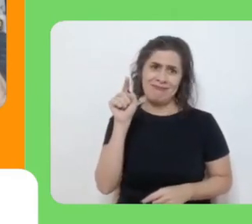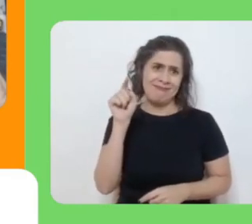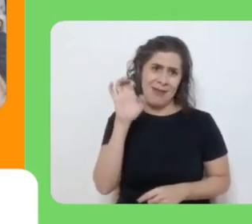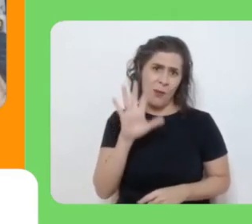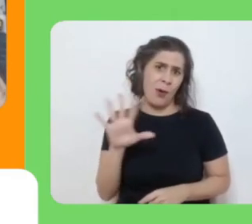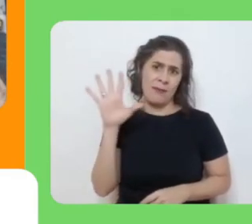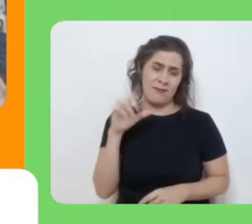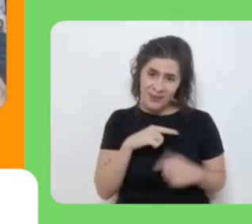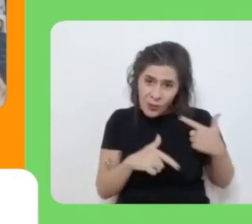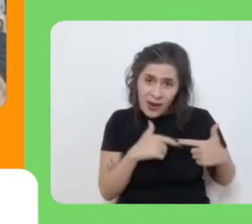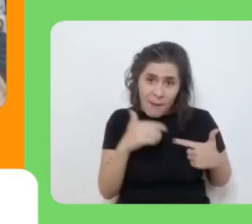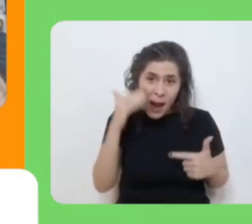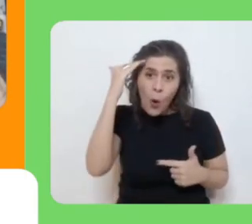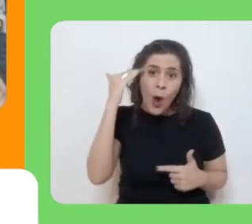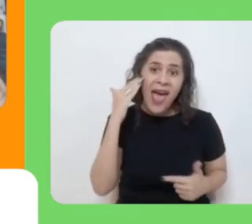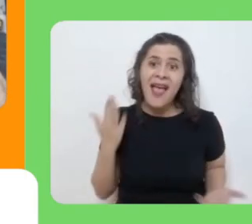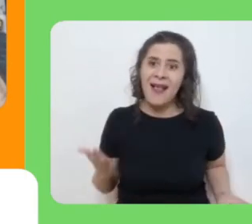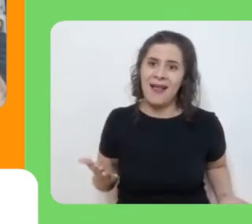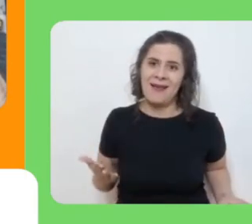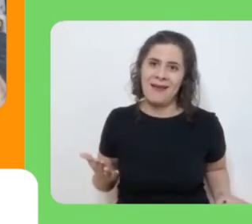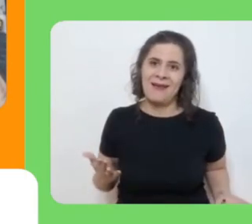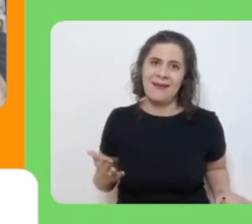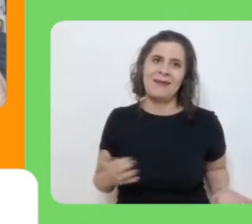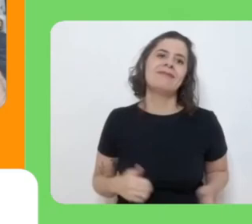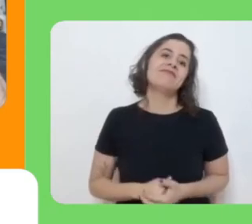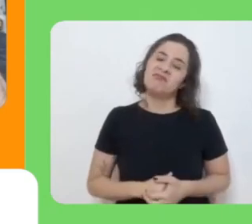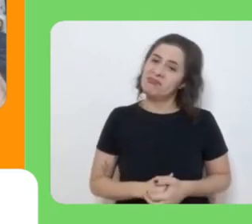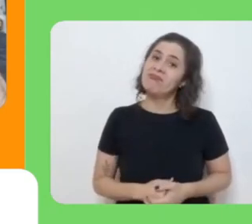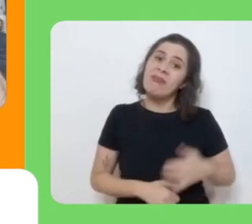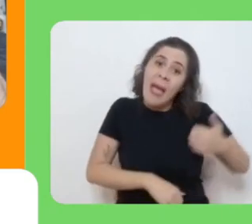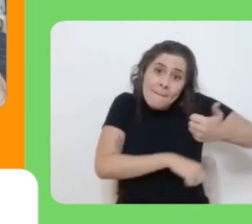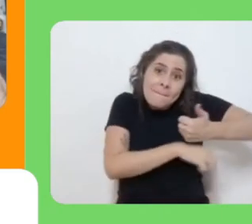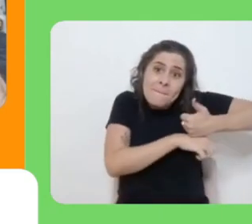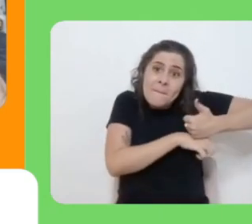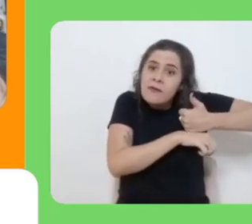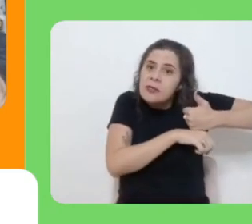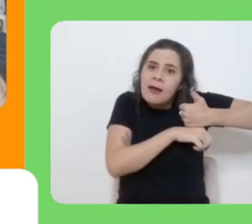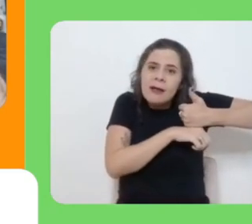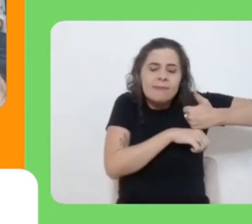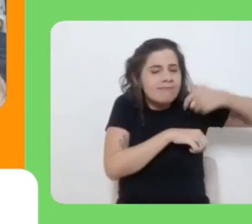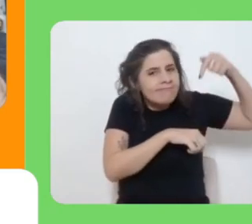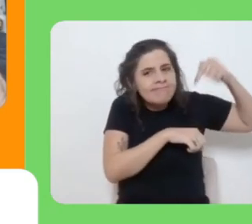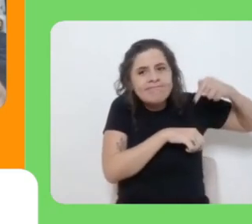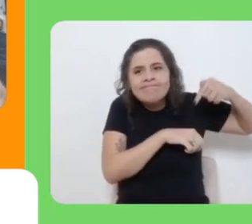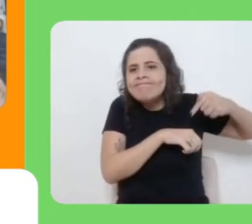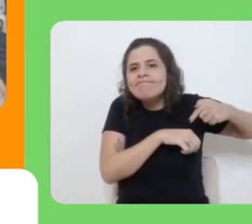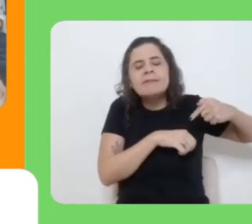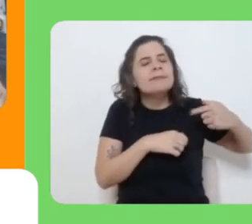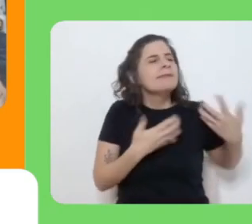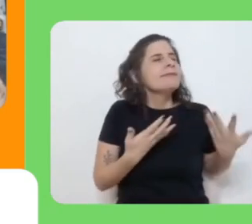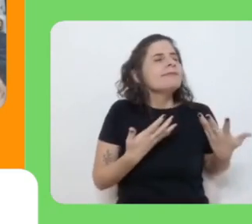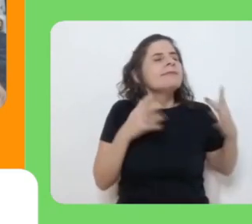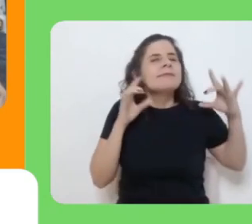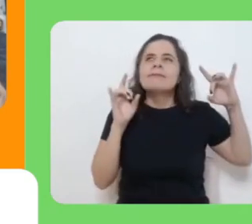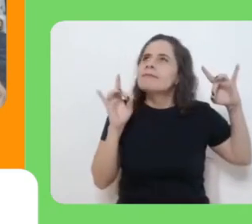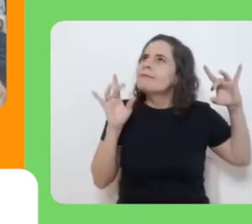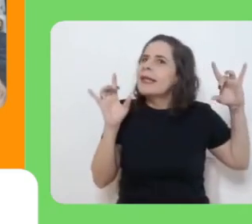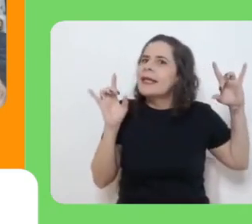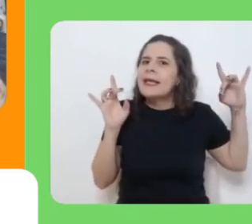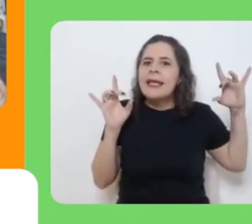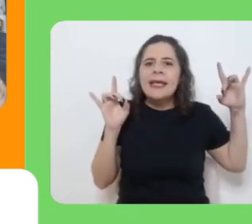Que legal. E assim, são profissionais muito, muito queridos